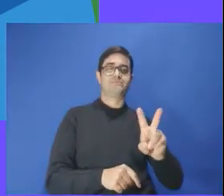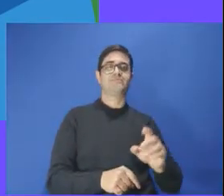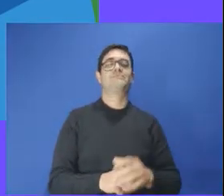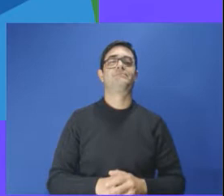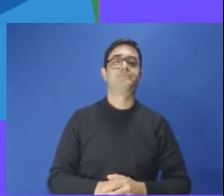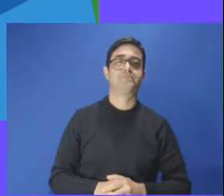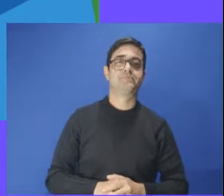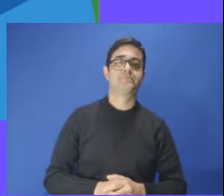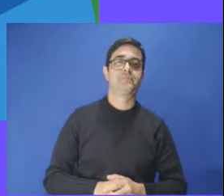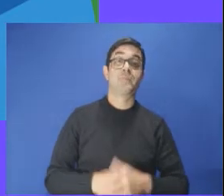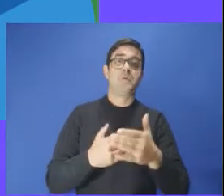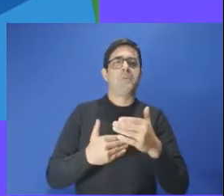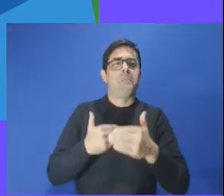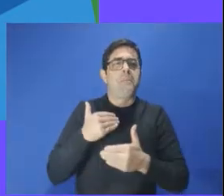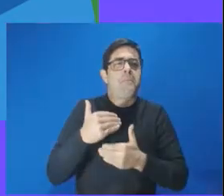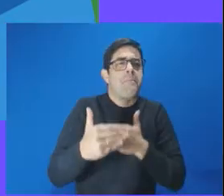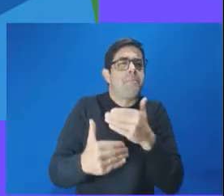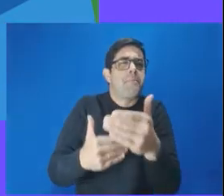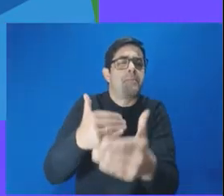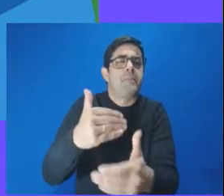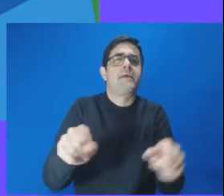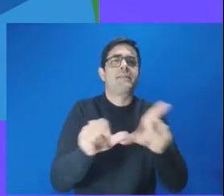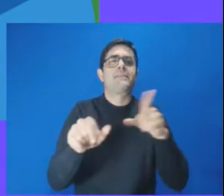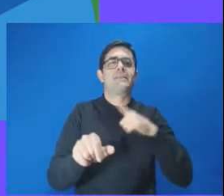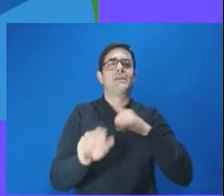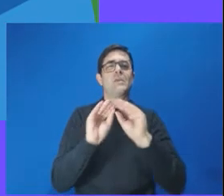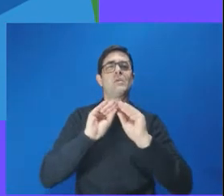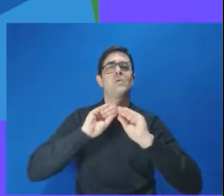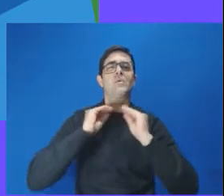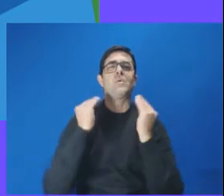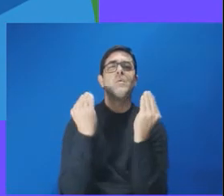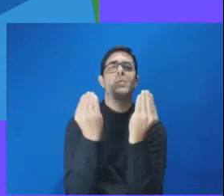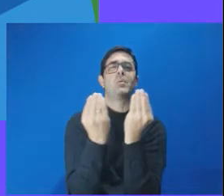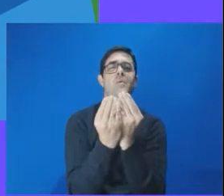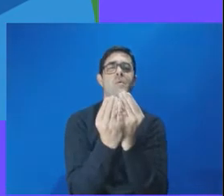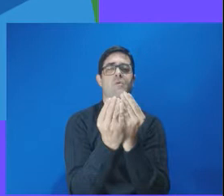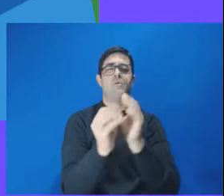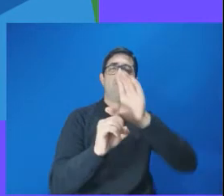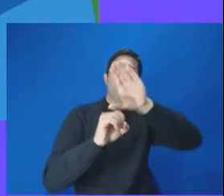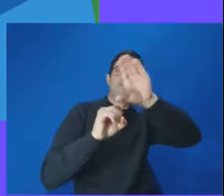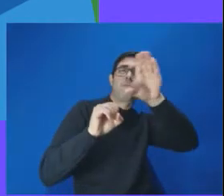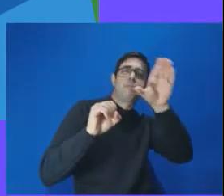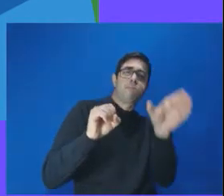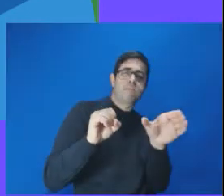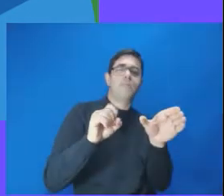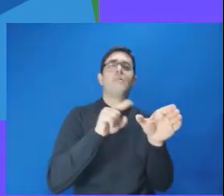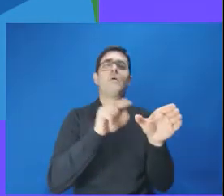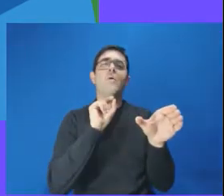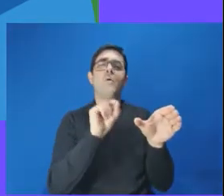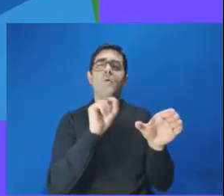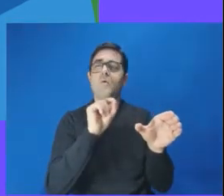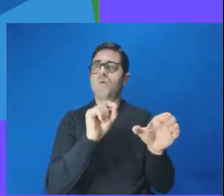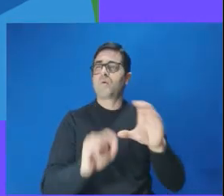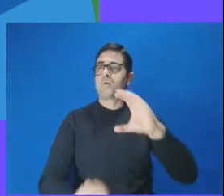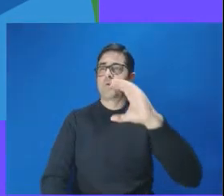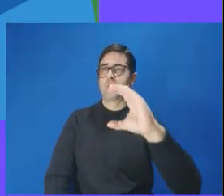radiação ultravioleta. Por isso é que ela não chega até aqui. O que acontece é que ao longo do tempo nós fomos produzindo substâncias